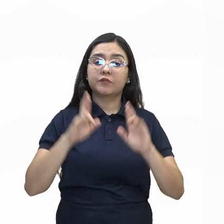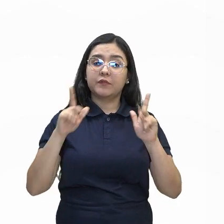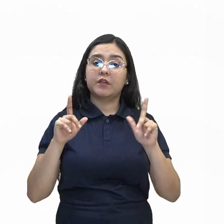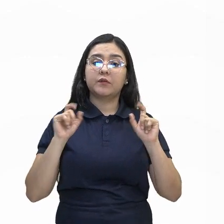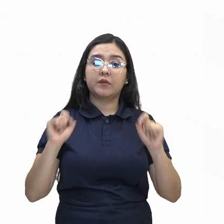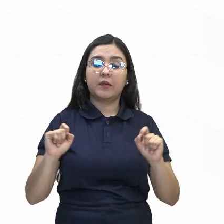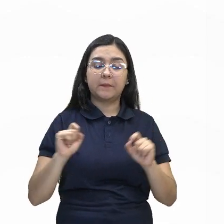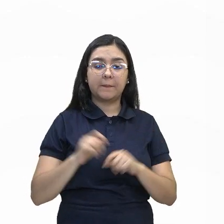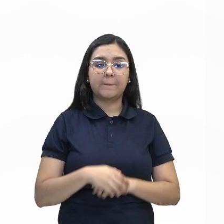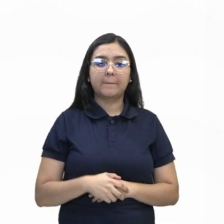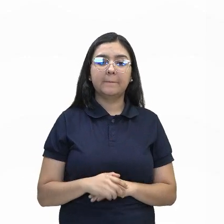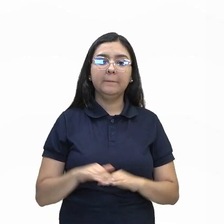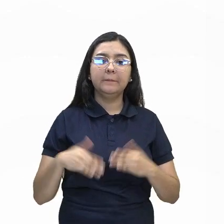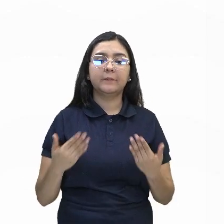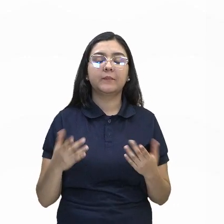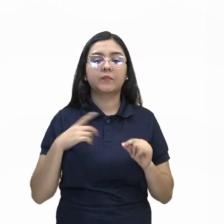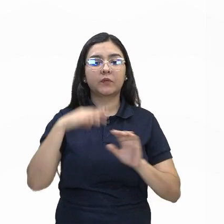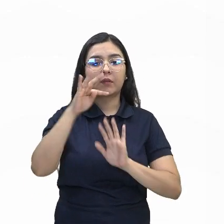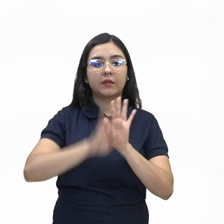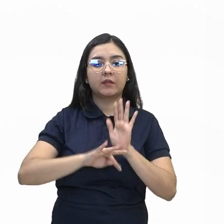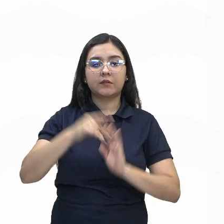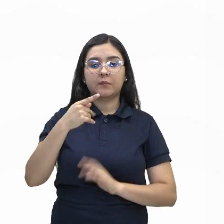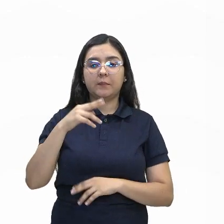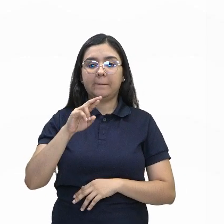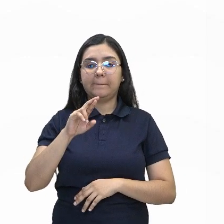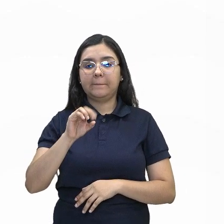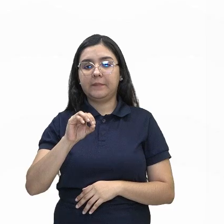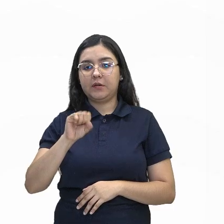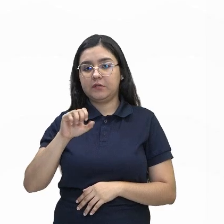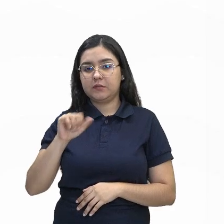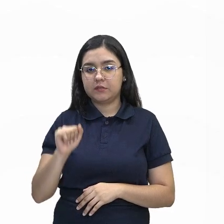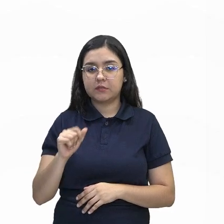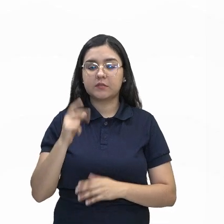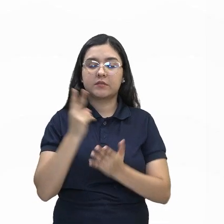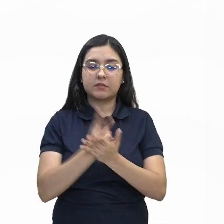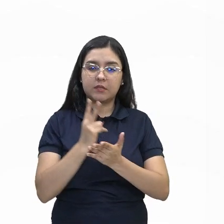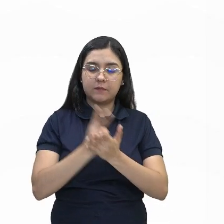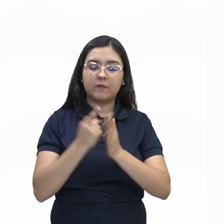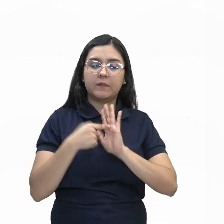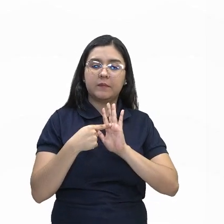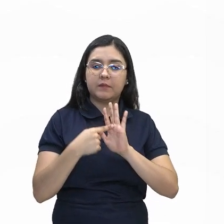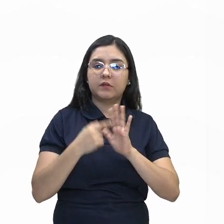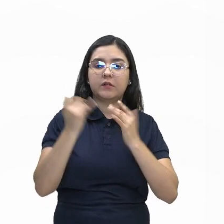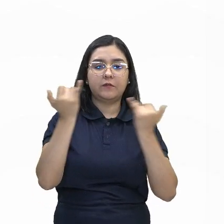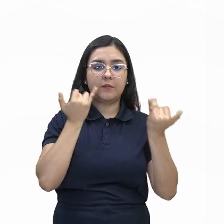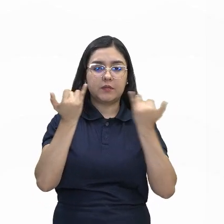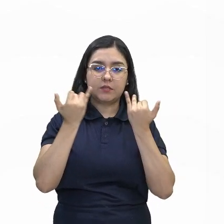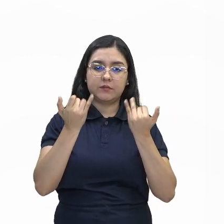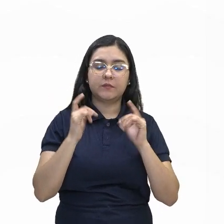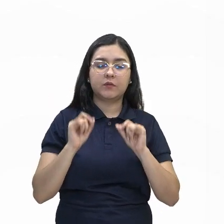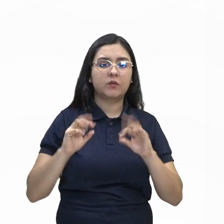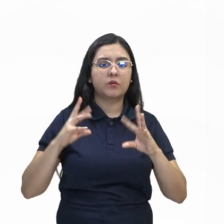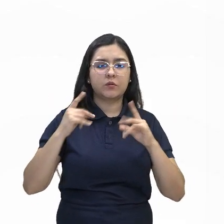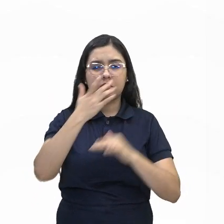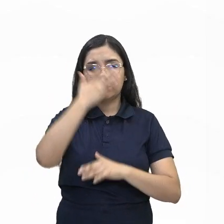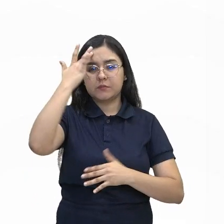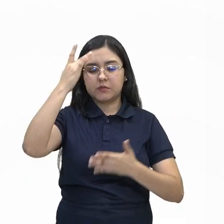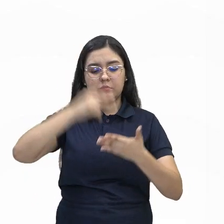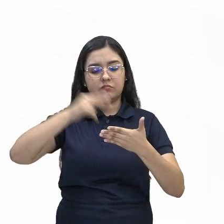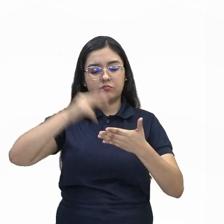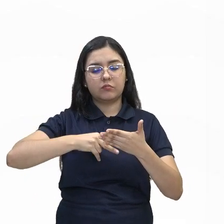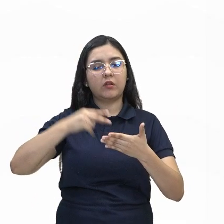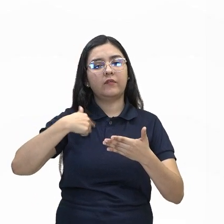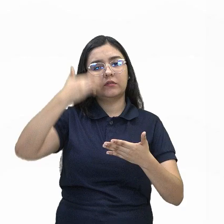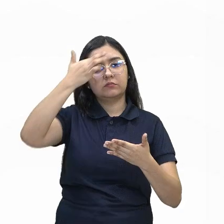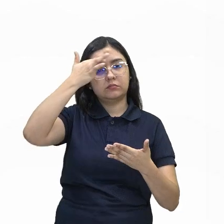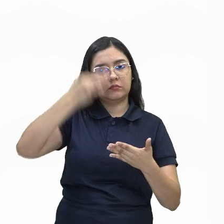que um texto em prosa, ele vai então passar sempre a mesma informação. Todas as pessoas que lerem esse texto terão a